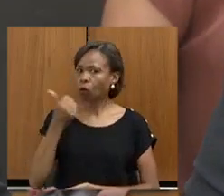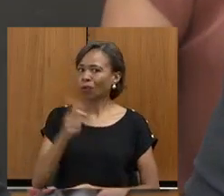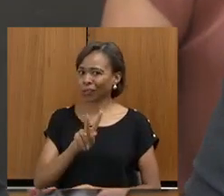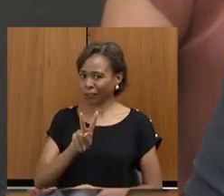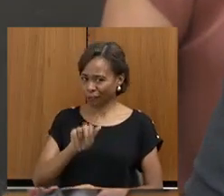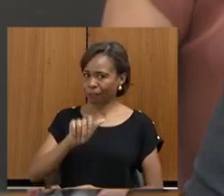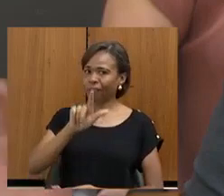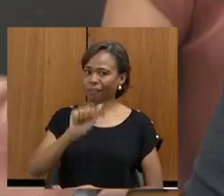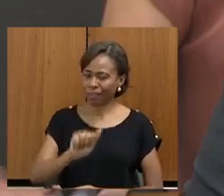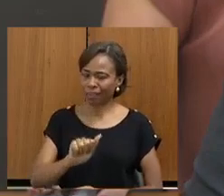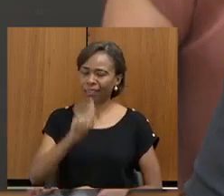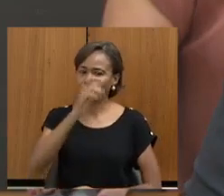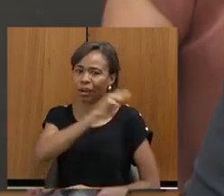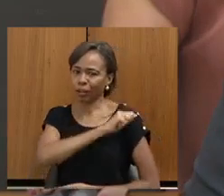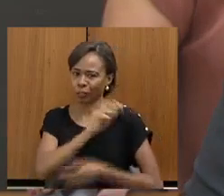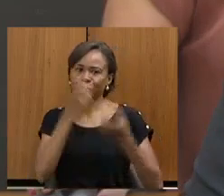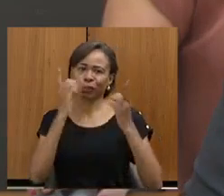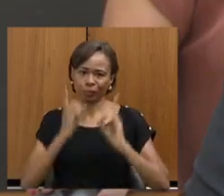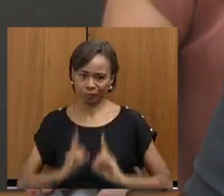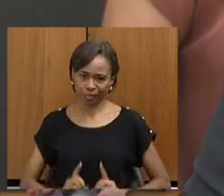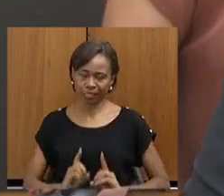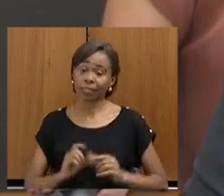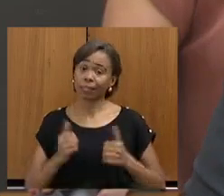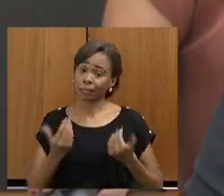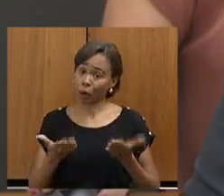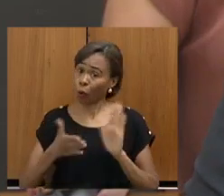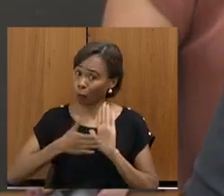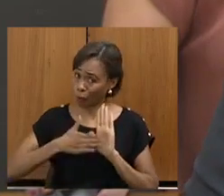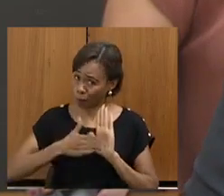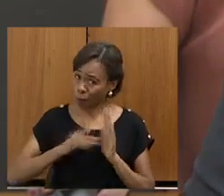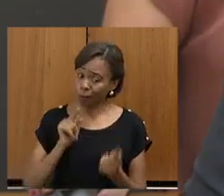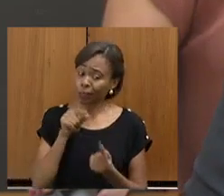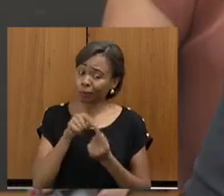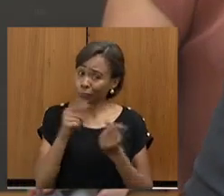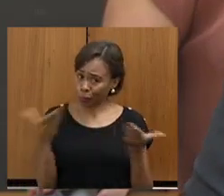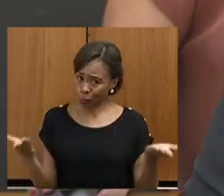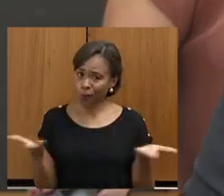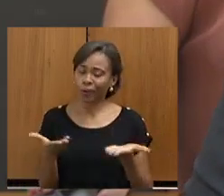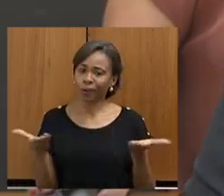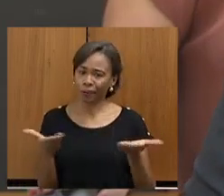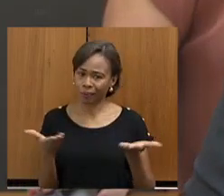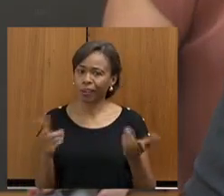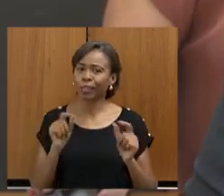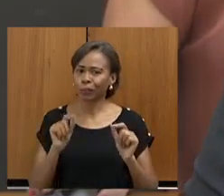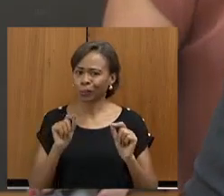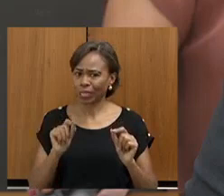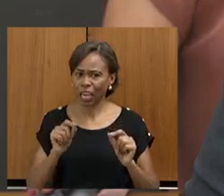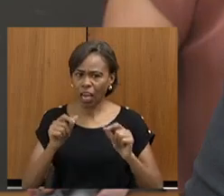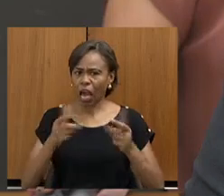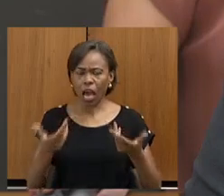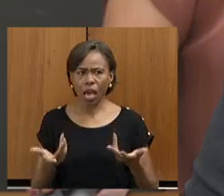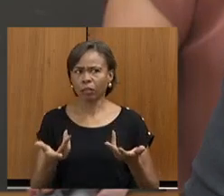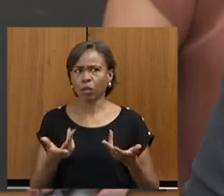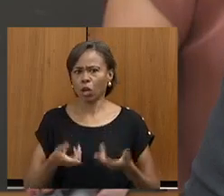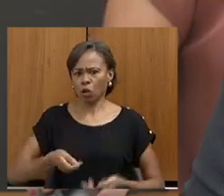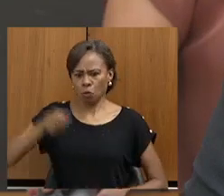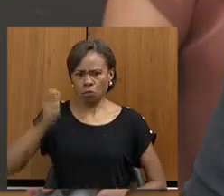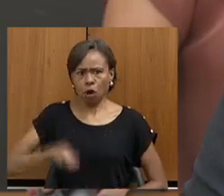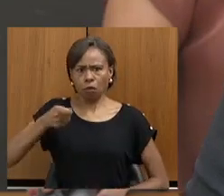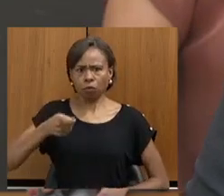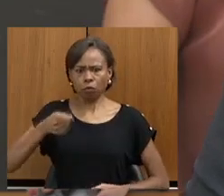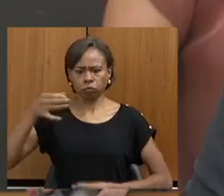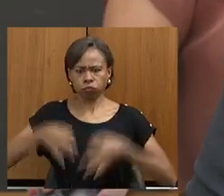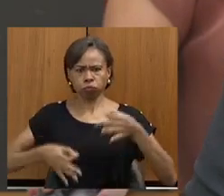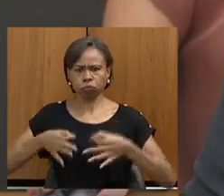para alunos com deficiência. E é esse o nosso propósito. Hoje a gente não está aqui, não somos um júri, não somos o Poder